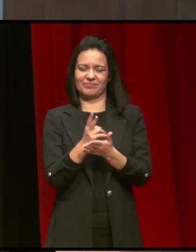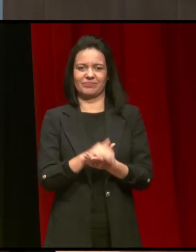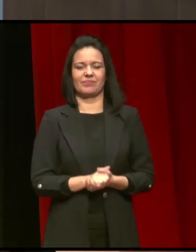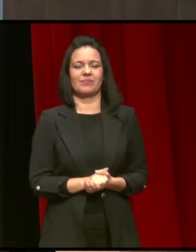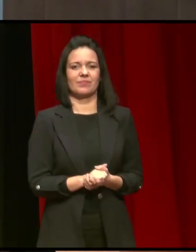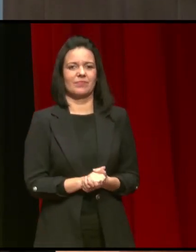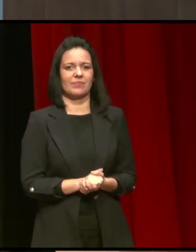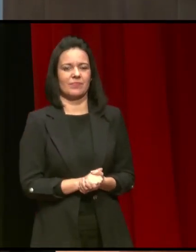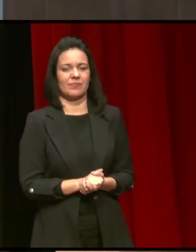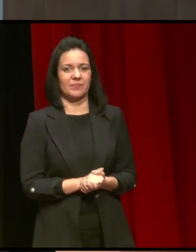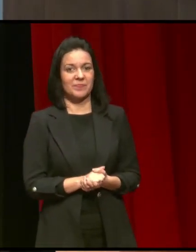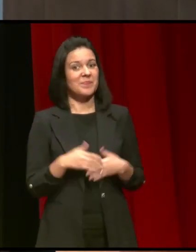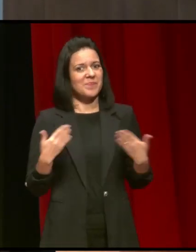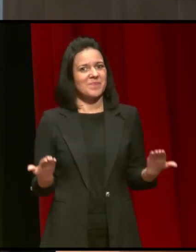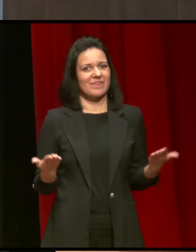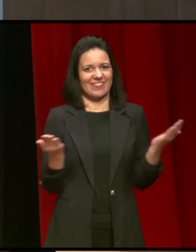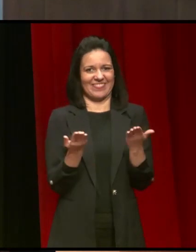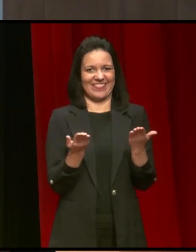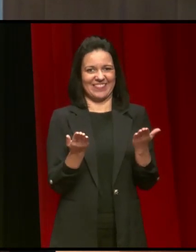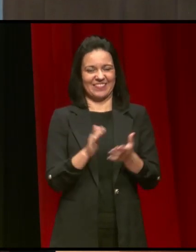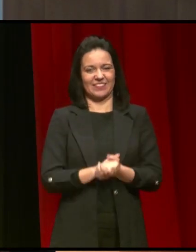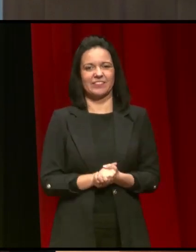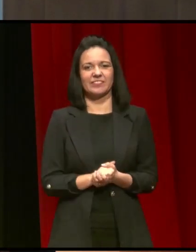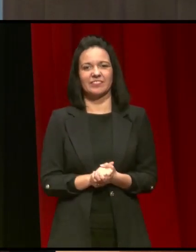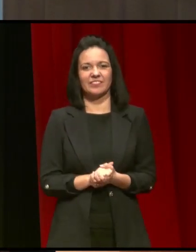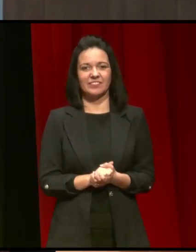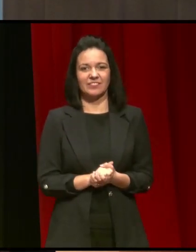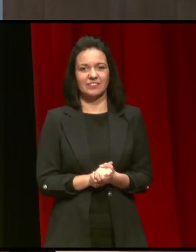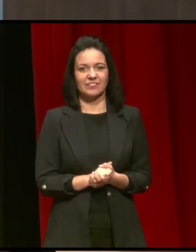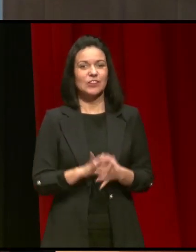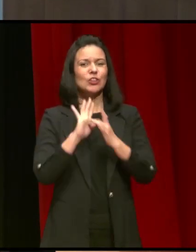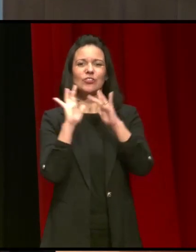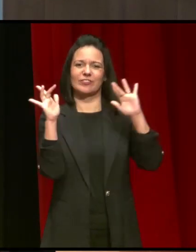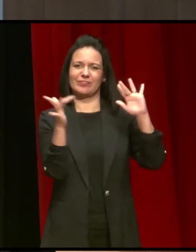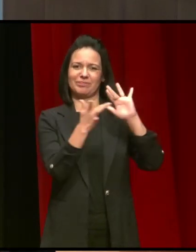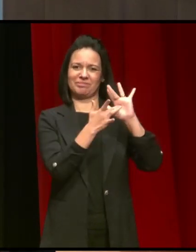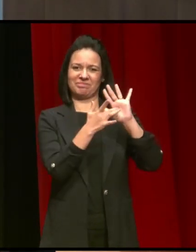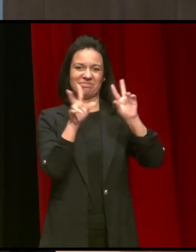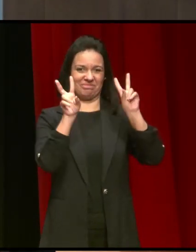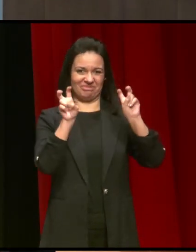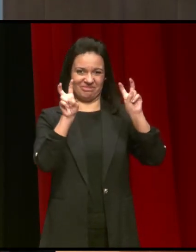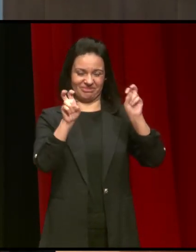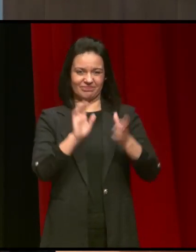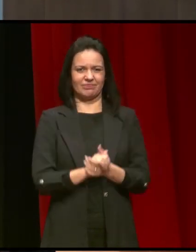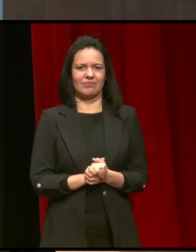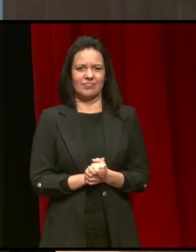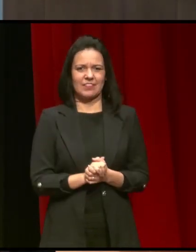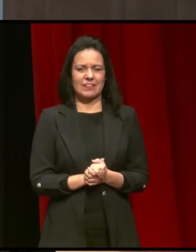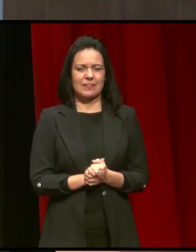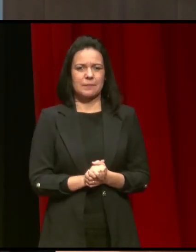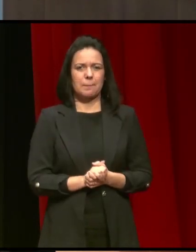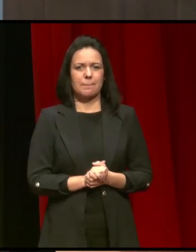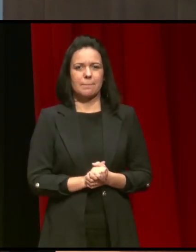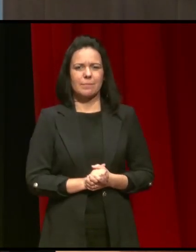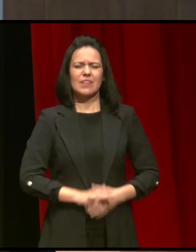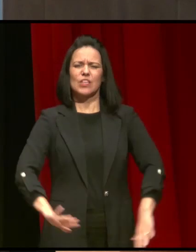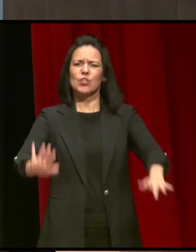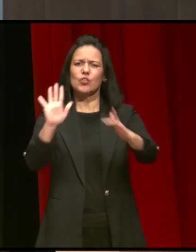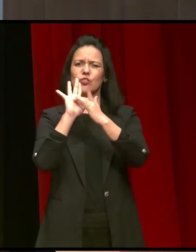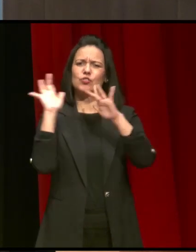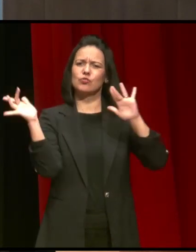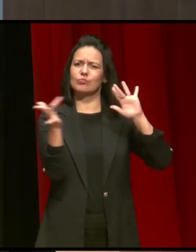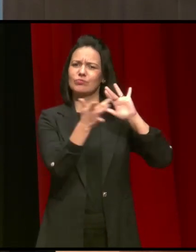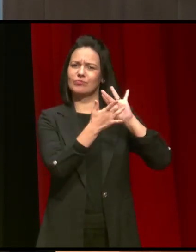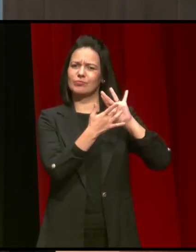Muito bem, gente. Agora, vamos começar a falar de Jesus. Se vocês olharem, eu falei que o ministério de Jesus era um ministério